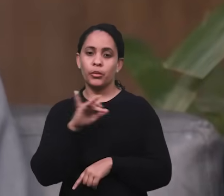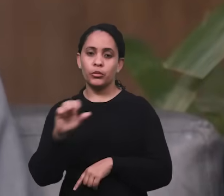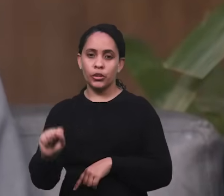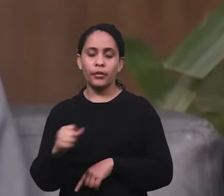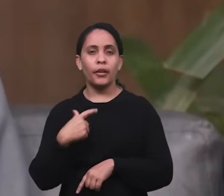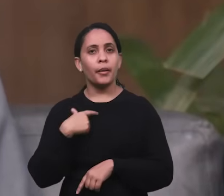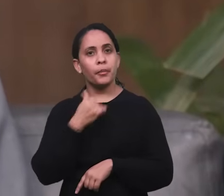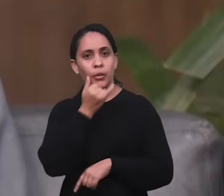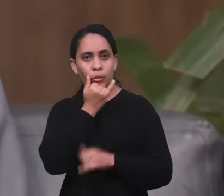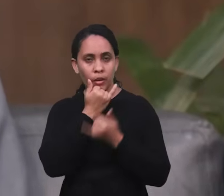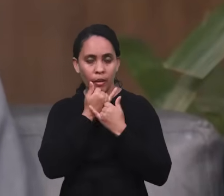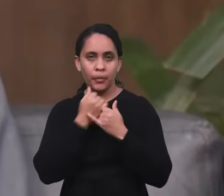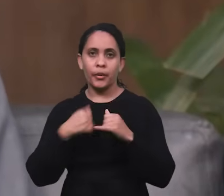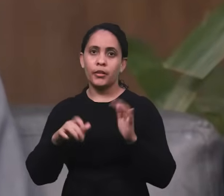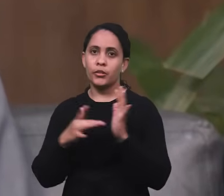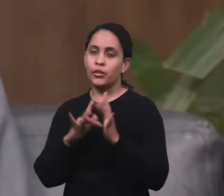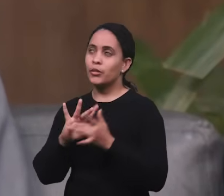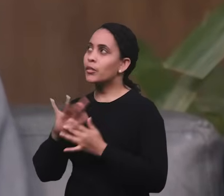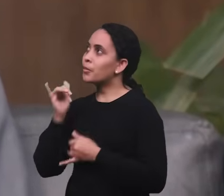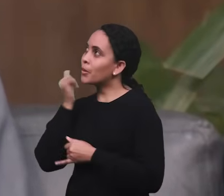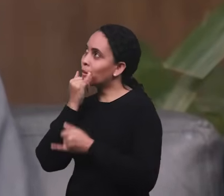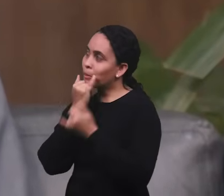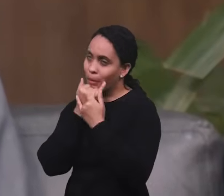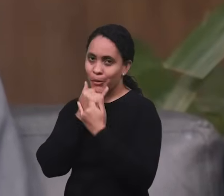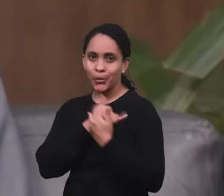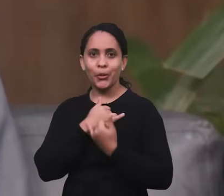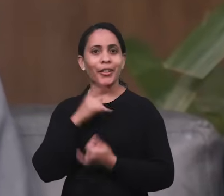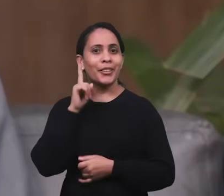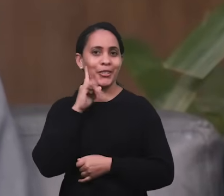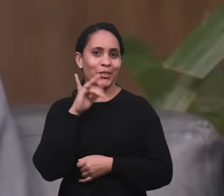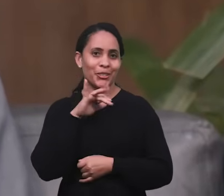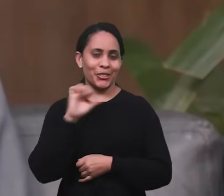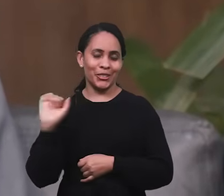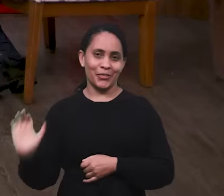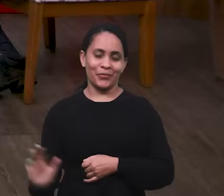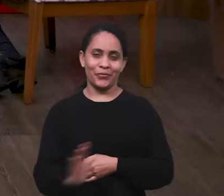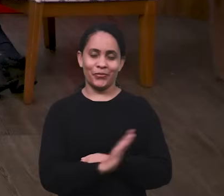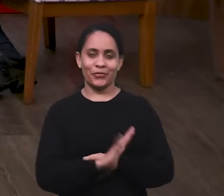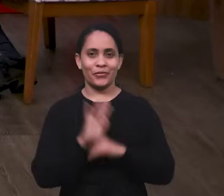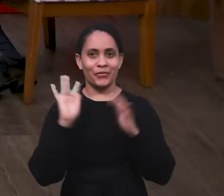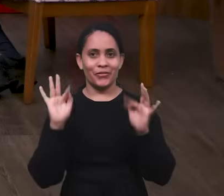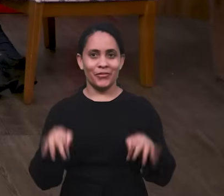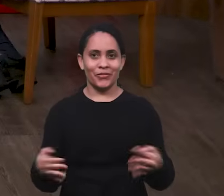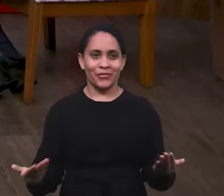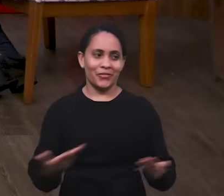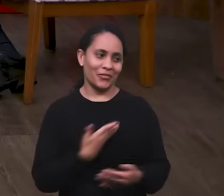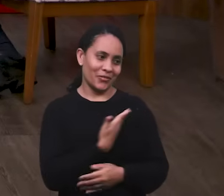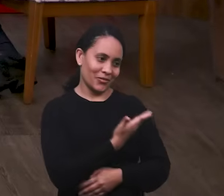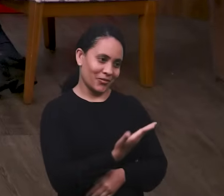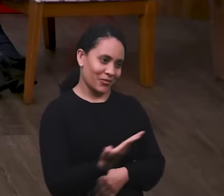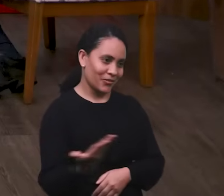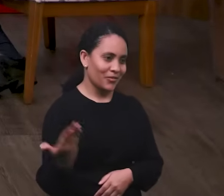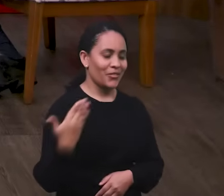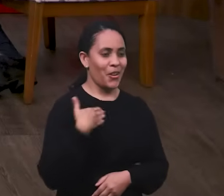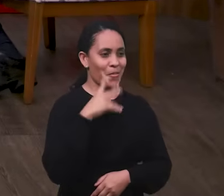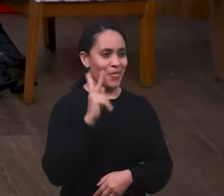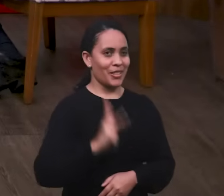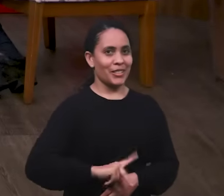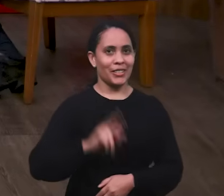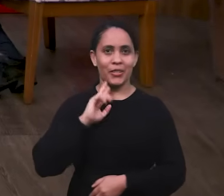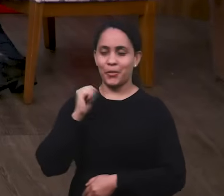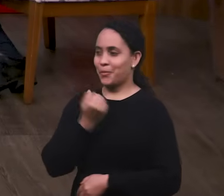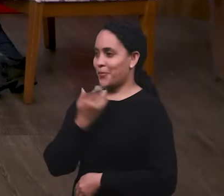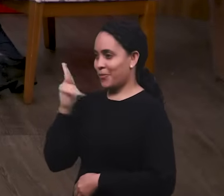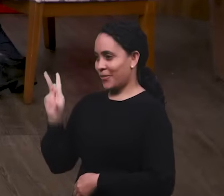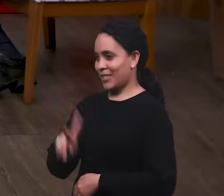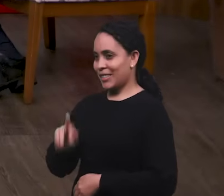dia também ele vai te perdoar. E Jesus é o que nos perdoa todos os Graças dias. a não Deus. é? Glória a Deus. Chegamos ao fim. Douglas,